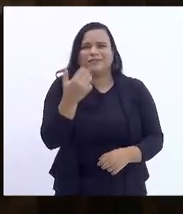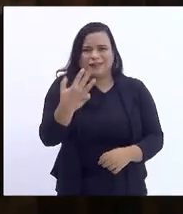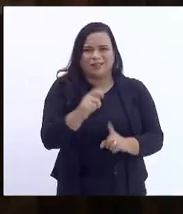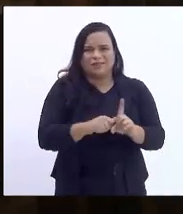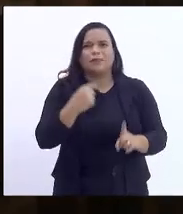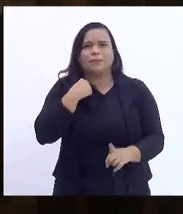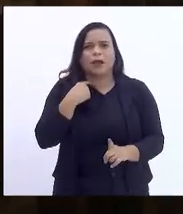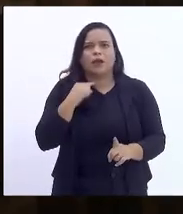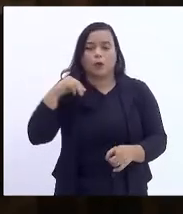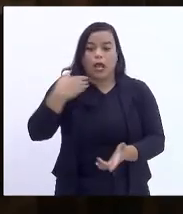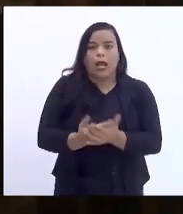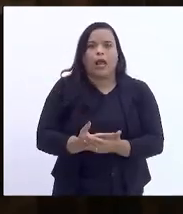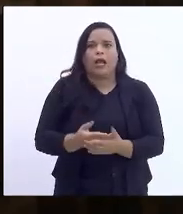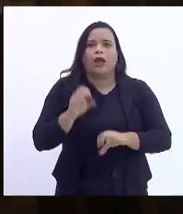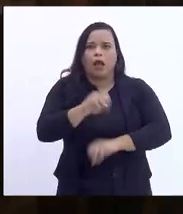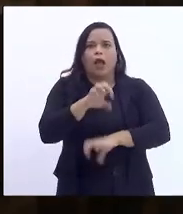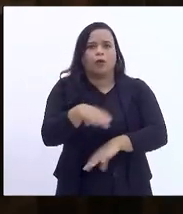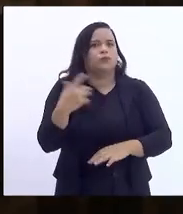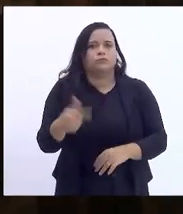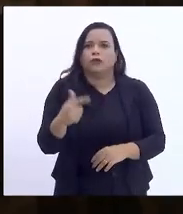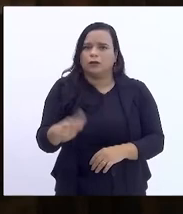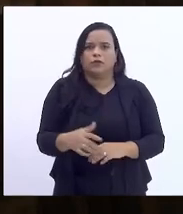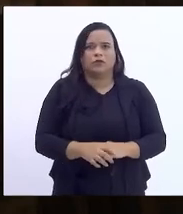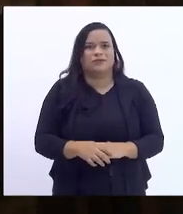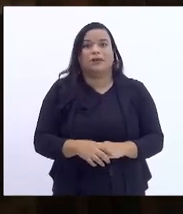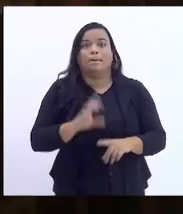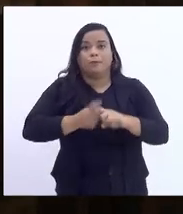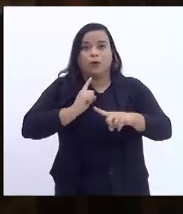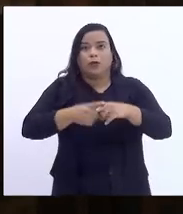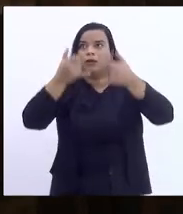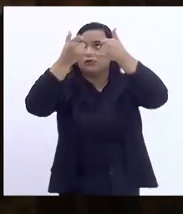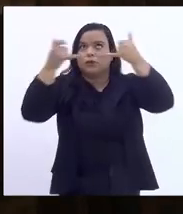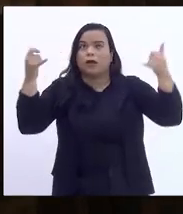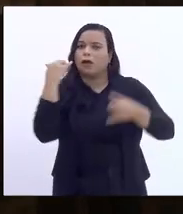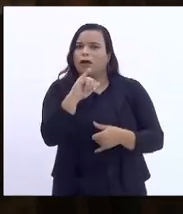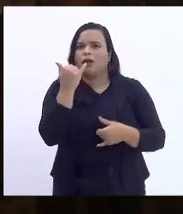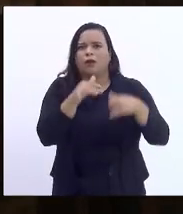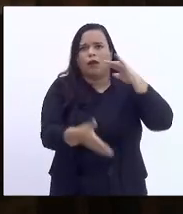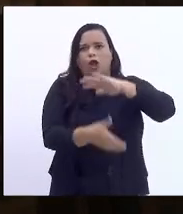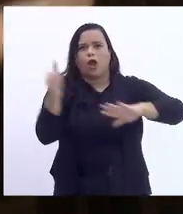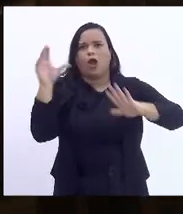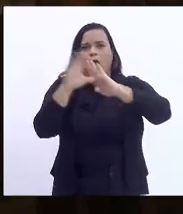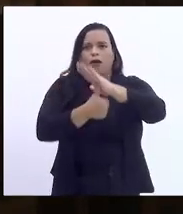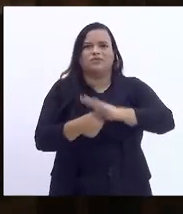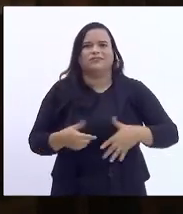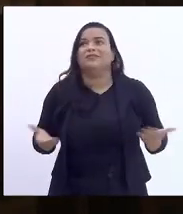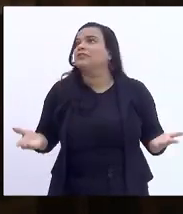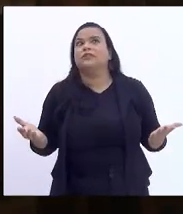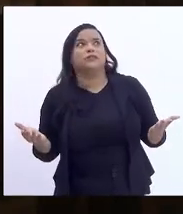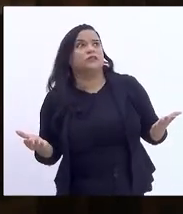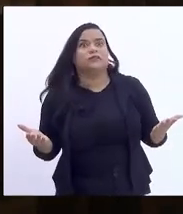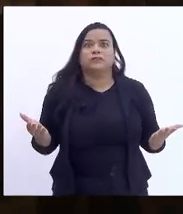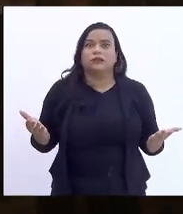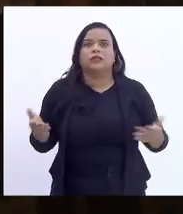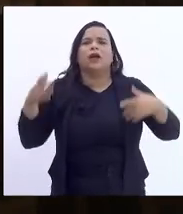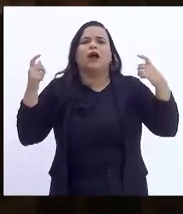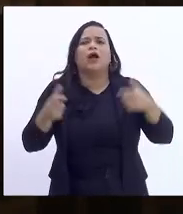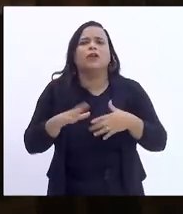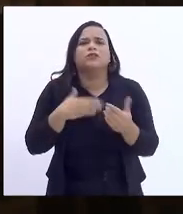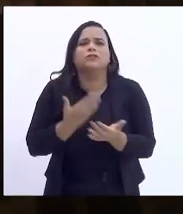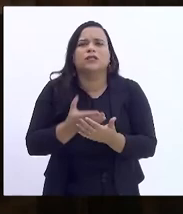escola porque houve furto no cabo de energia a subsecretária sabe onde fica essa escola